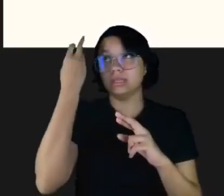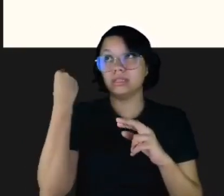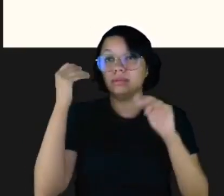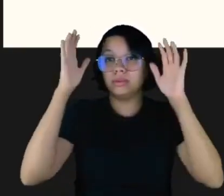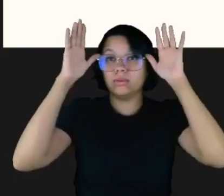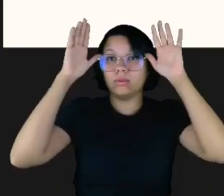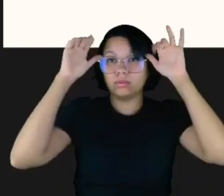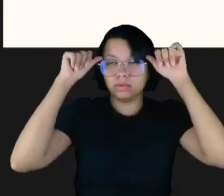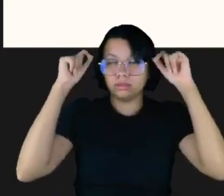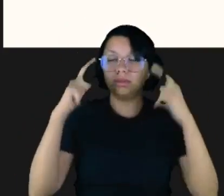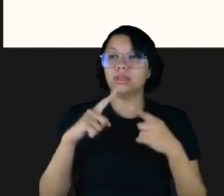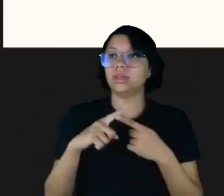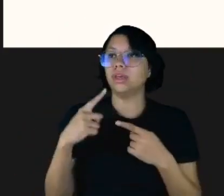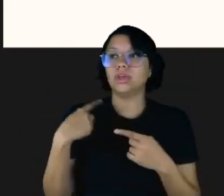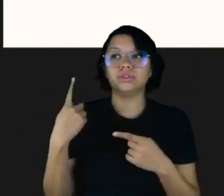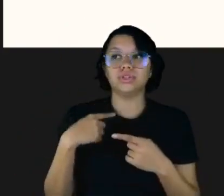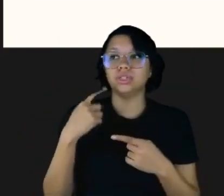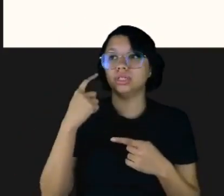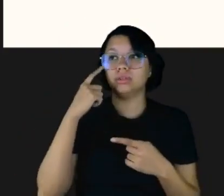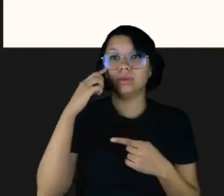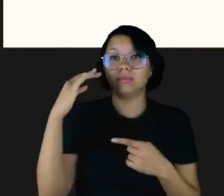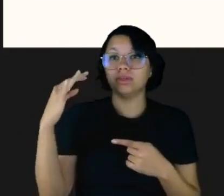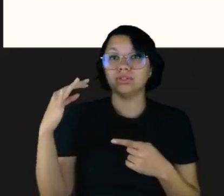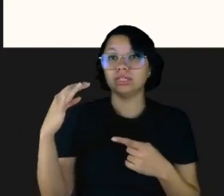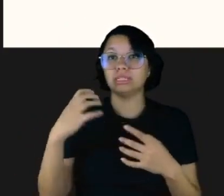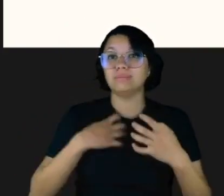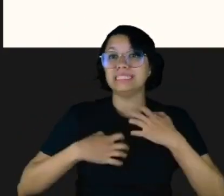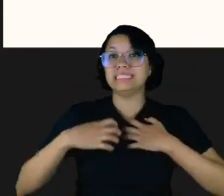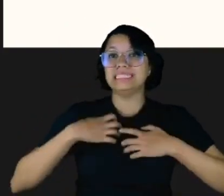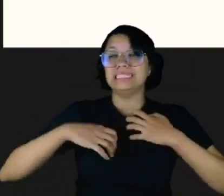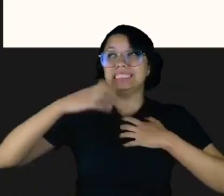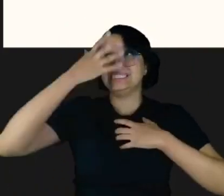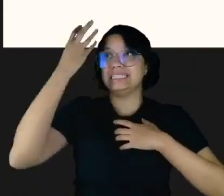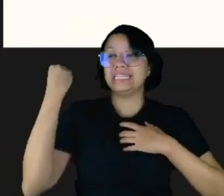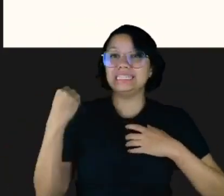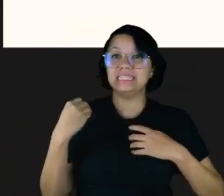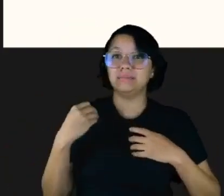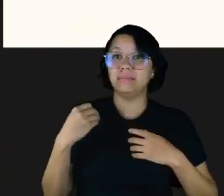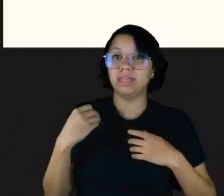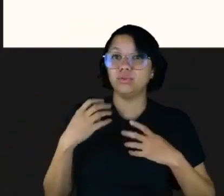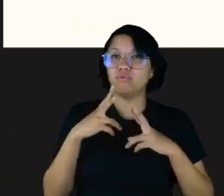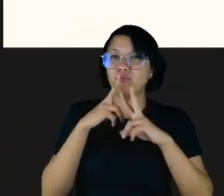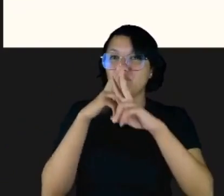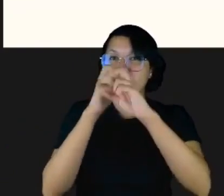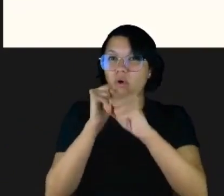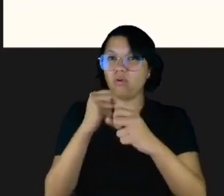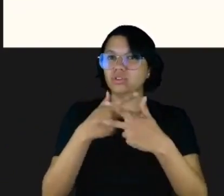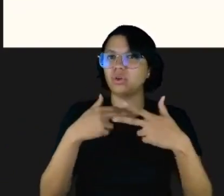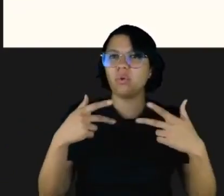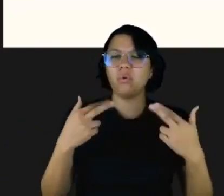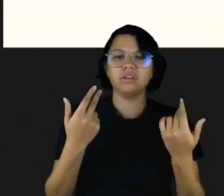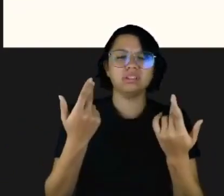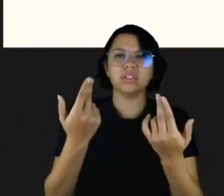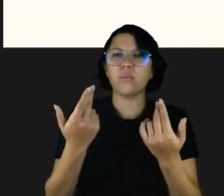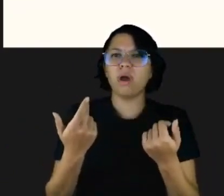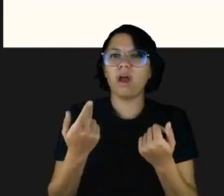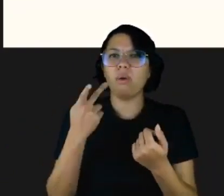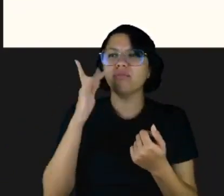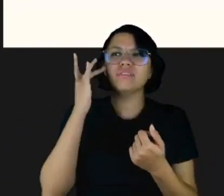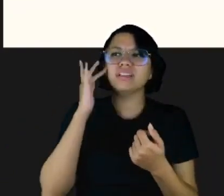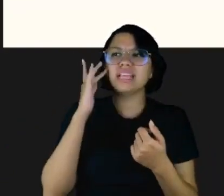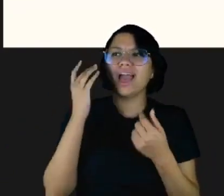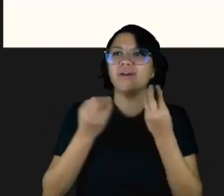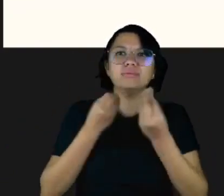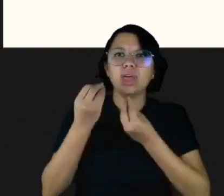a gente não imagina que uma crise de esquecimento e esquecimento forte, coisas assim, você acha que não